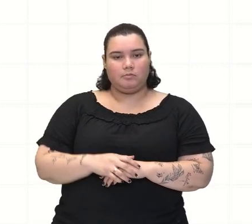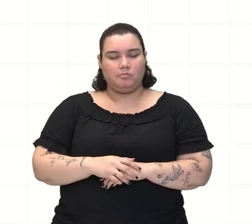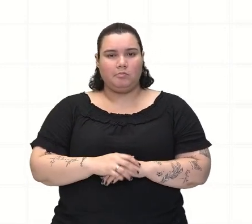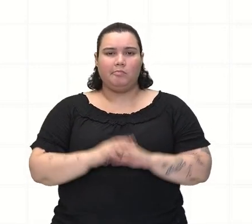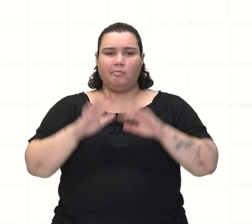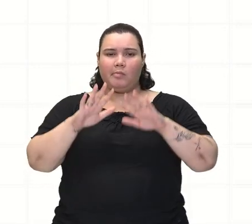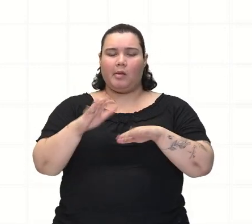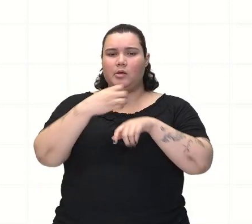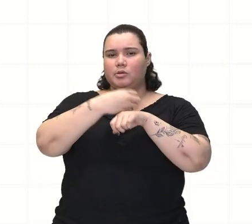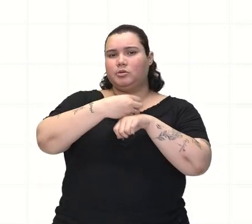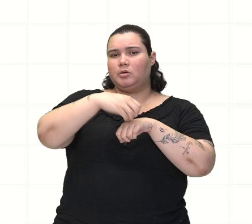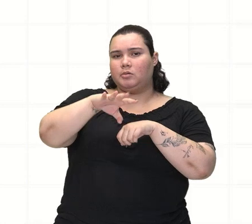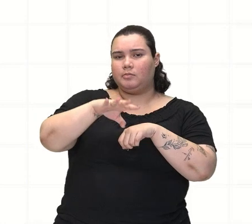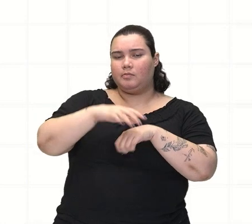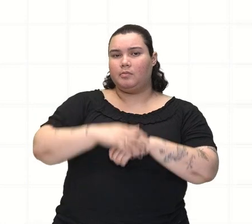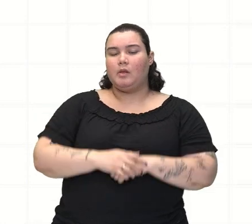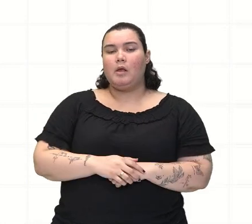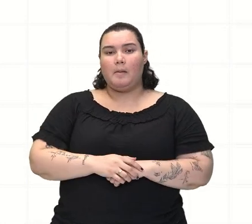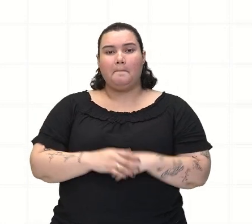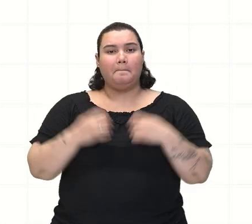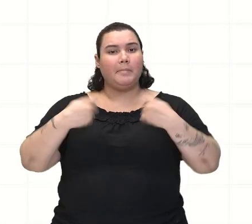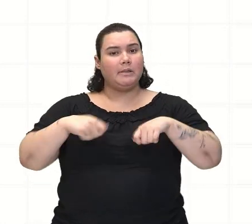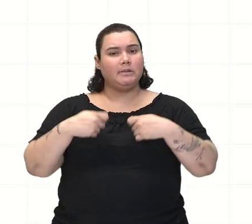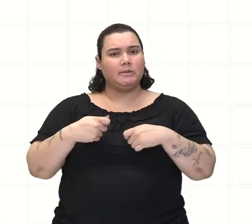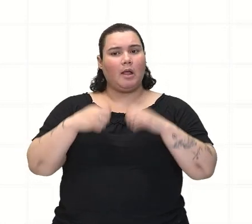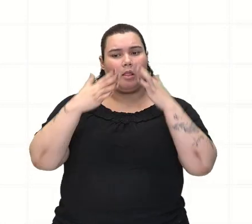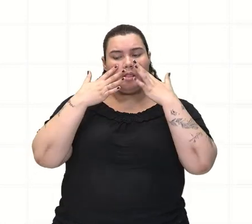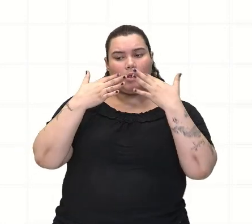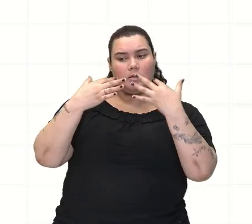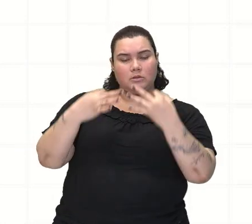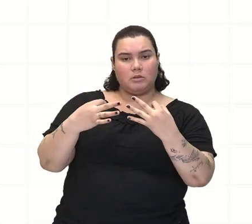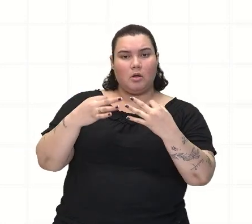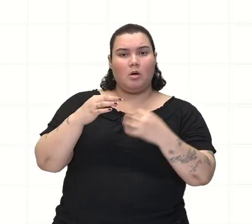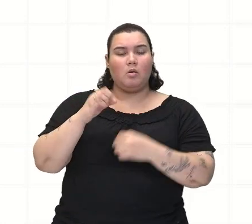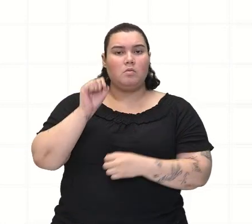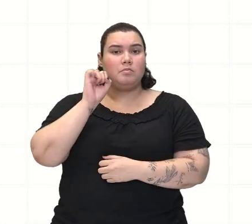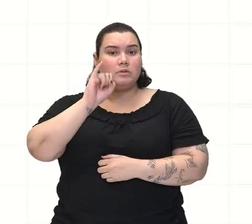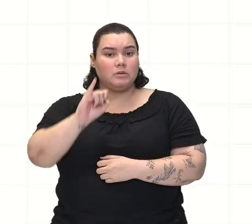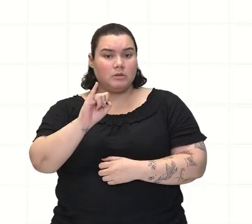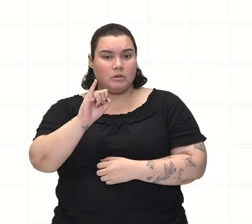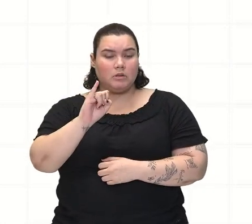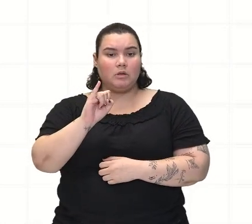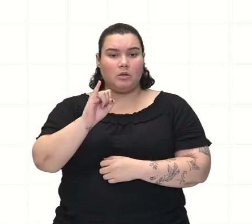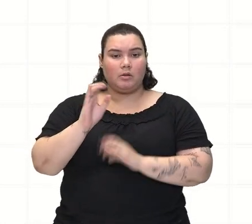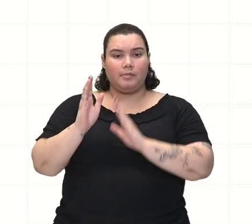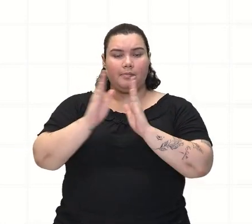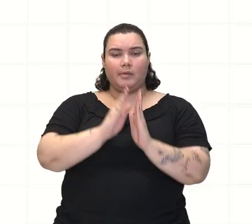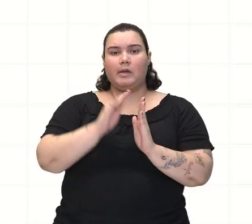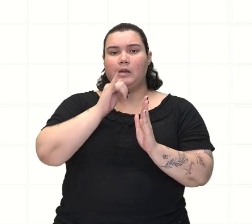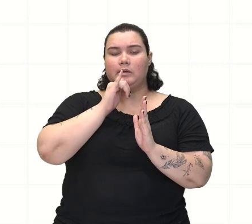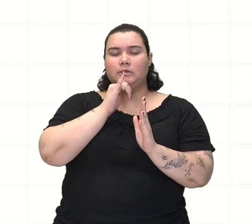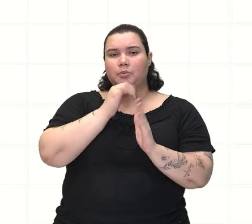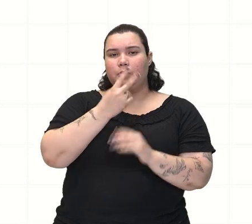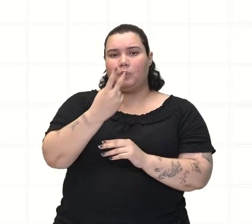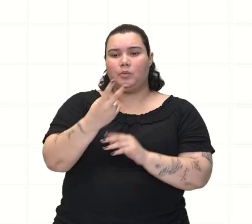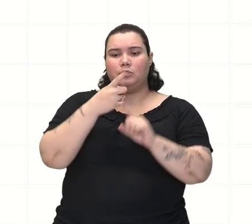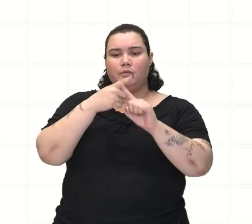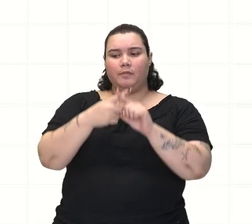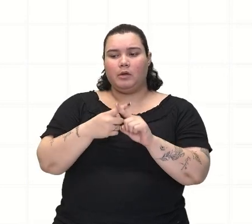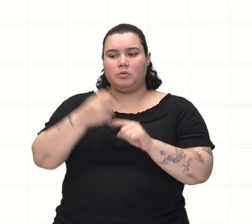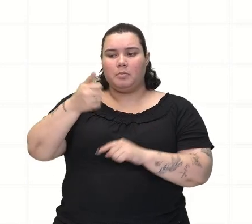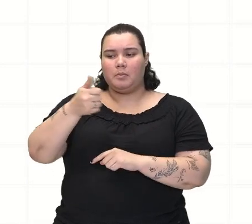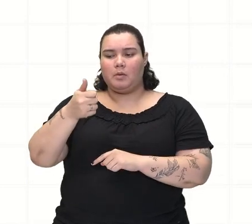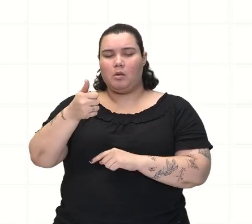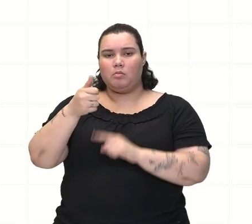Uma dica é sempre suspeitar se o segundo termo, o termo de 2 vezes o primeiro pelo segundo, ele for